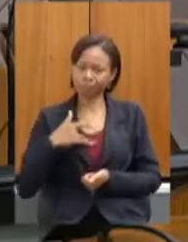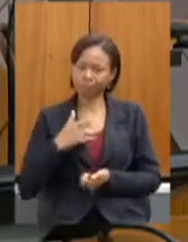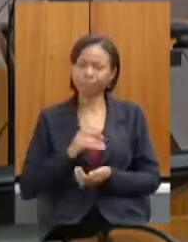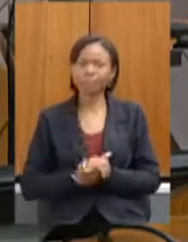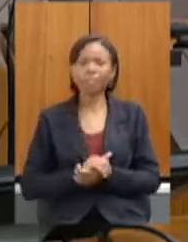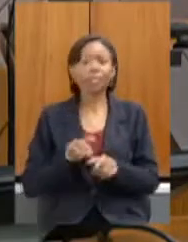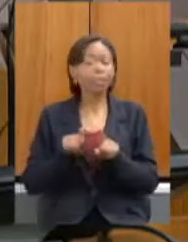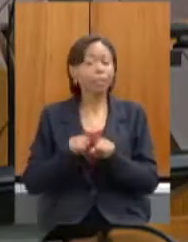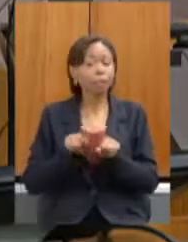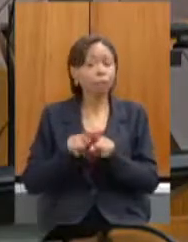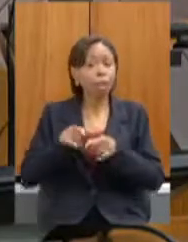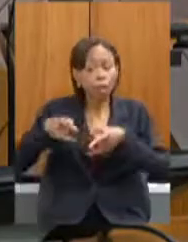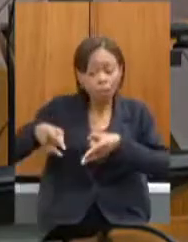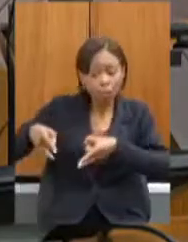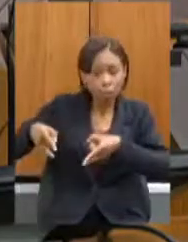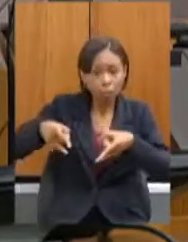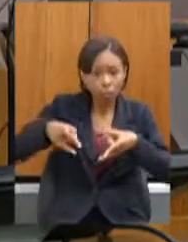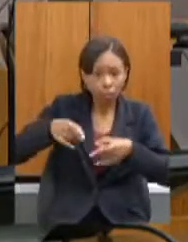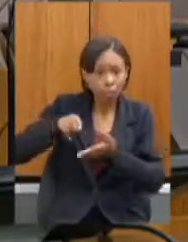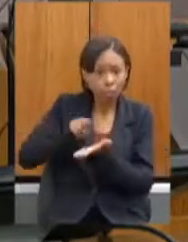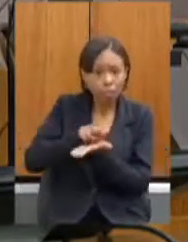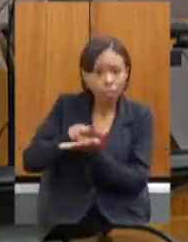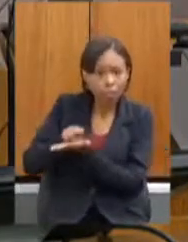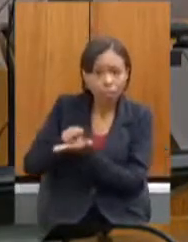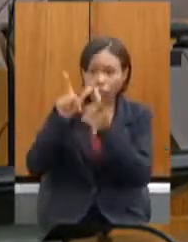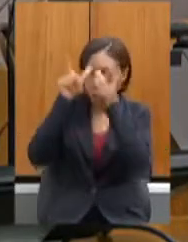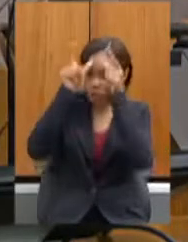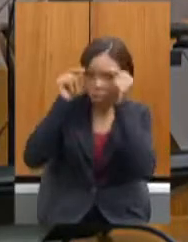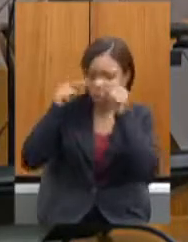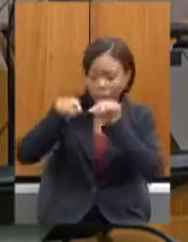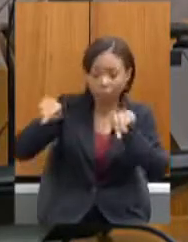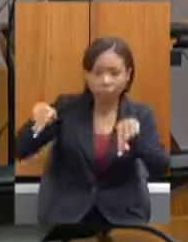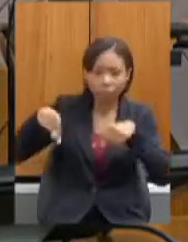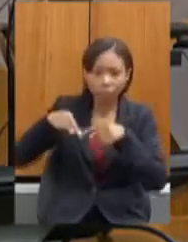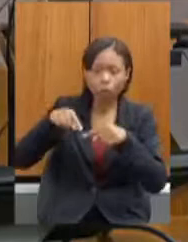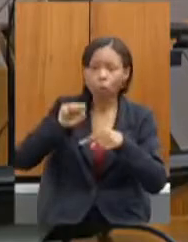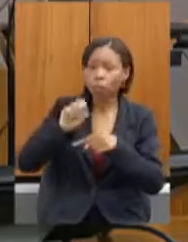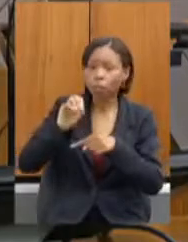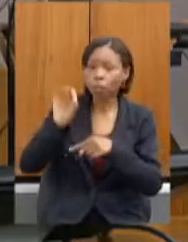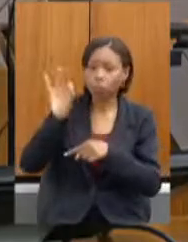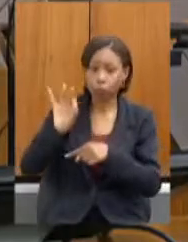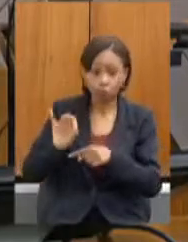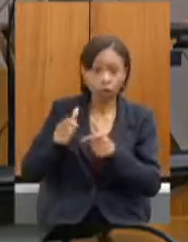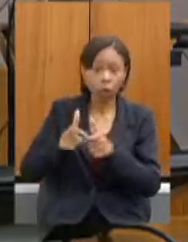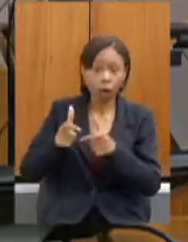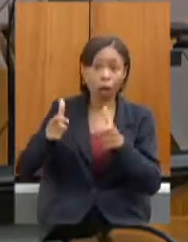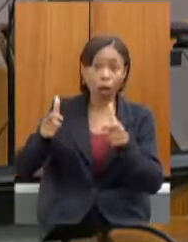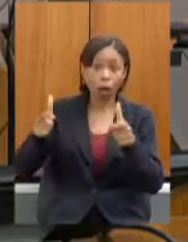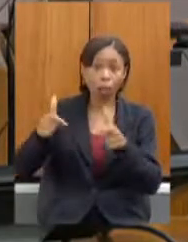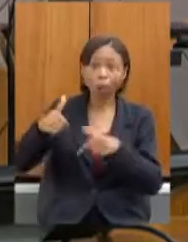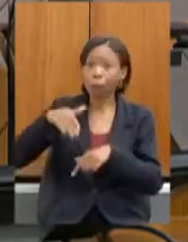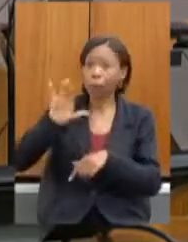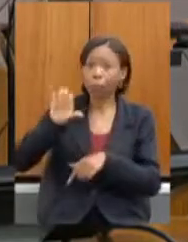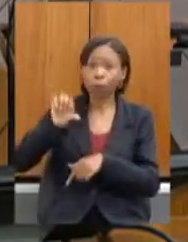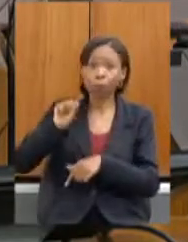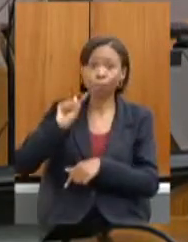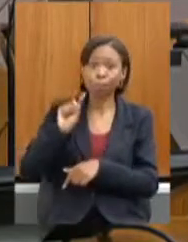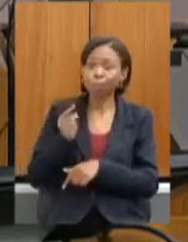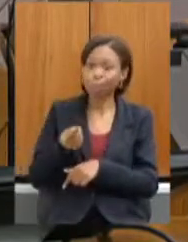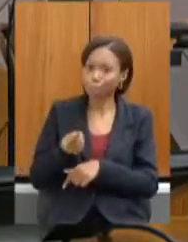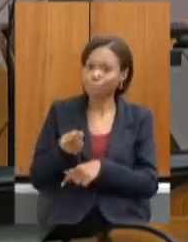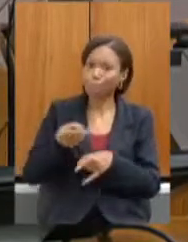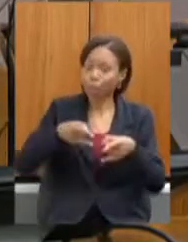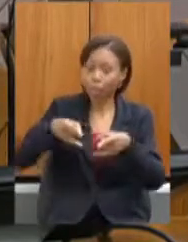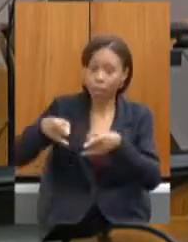aumento também dos leitos de enfermaria cerca de oitenta por cento de aumento do número de leitos de enfermaria mais de 9 mil leitos de enfermaria